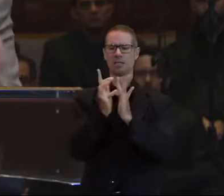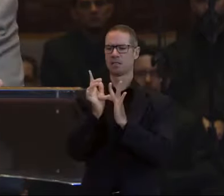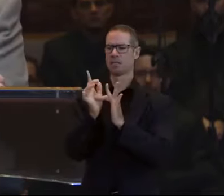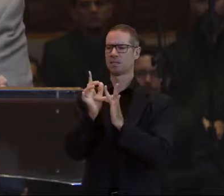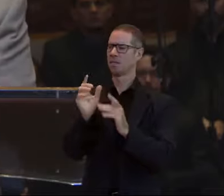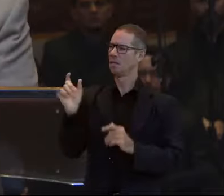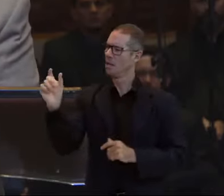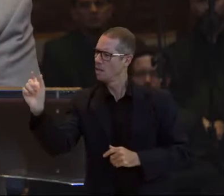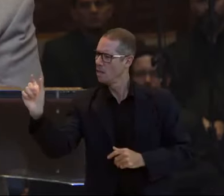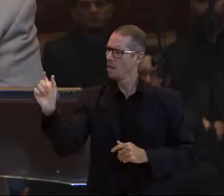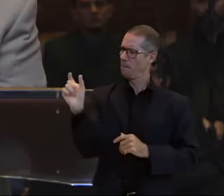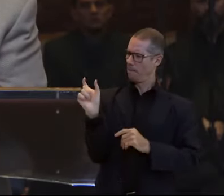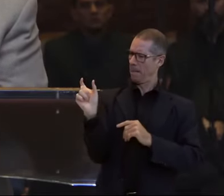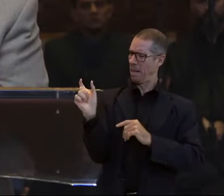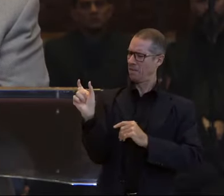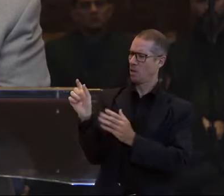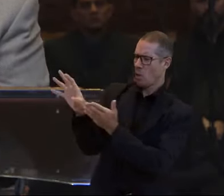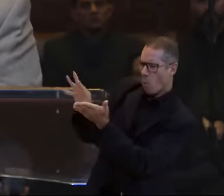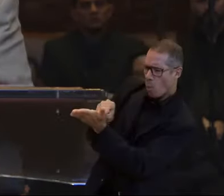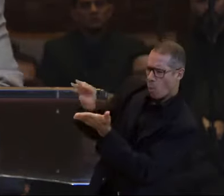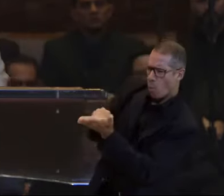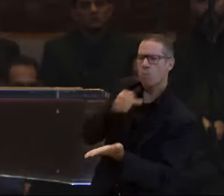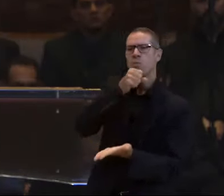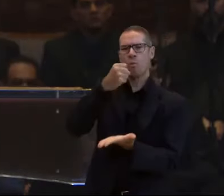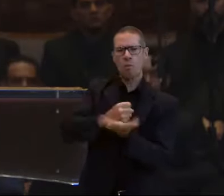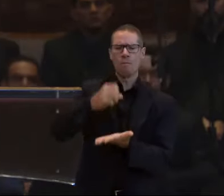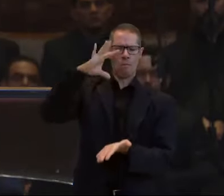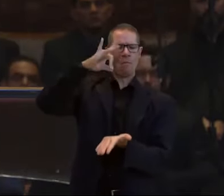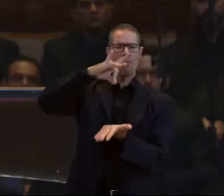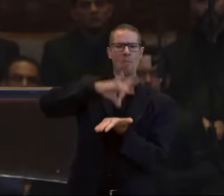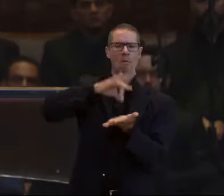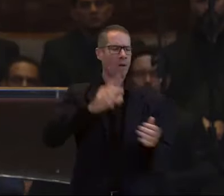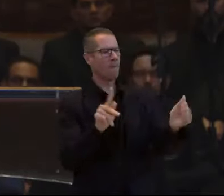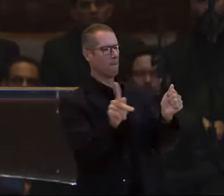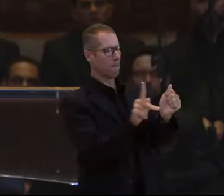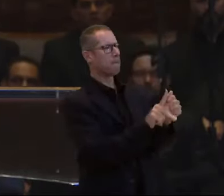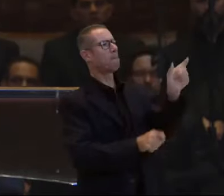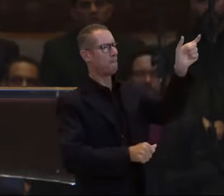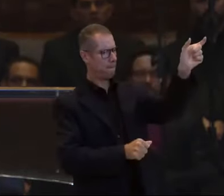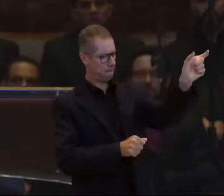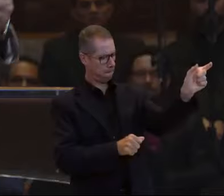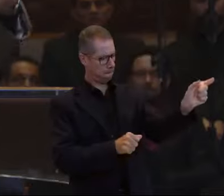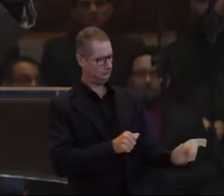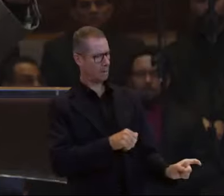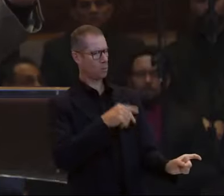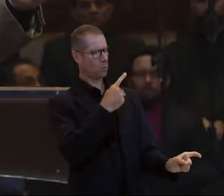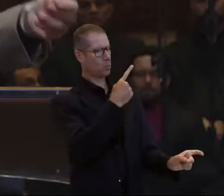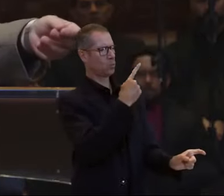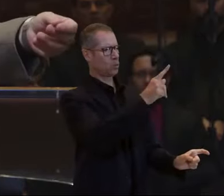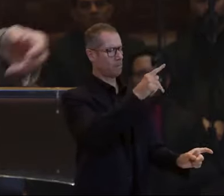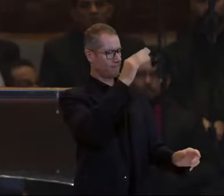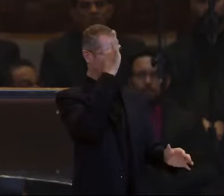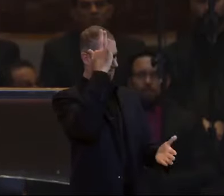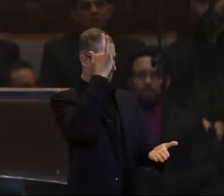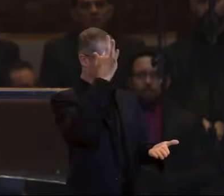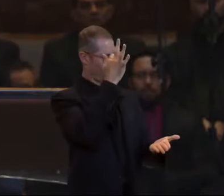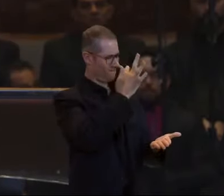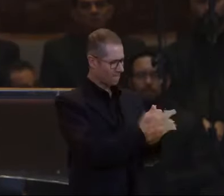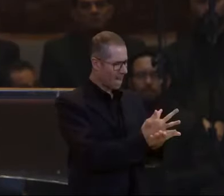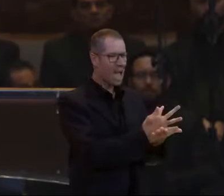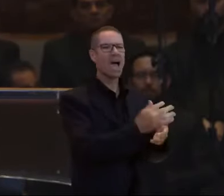dessa palavra do Antigo Testamento e vai afirmar a Pedro que sobre a sua profissão de fé, que ele